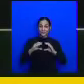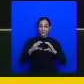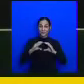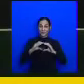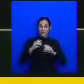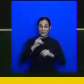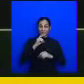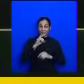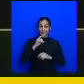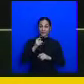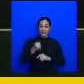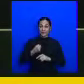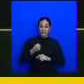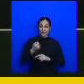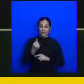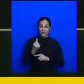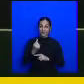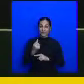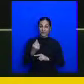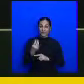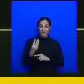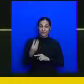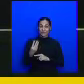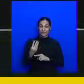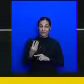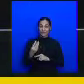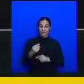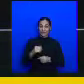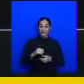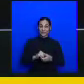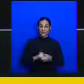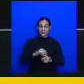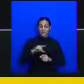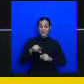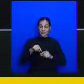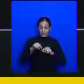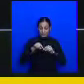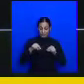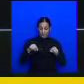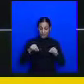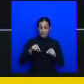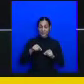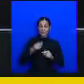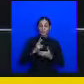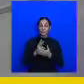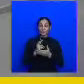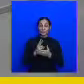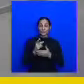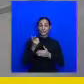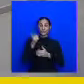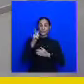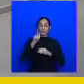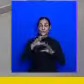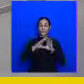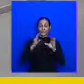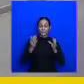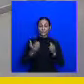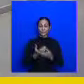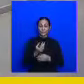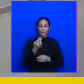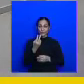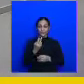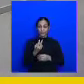Bola verde, número 13. Verde, 13. Sorteadas as 7 dezenas, passaremos então para o globo número